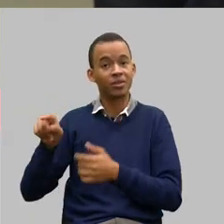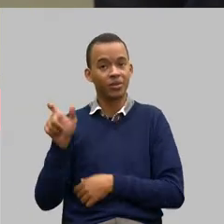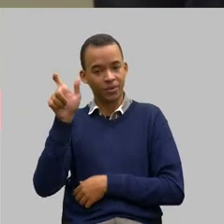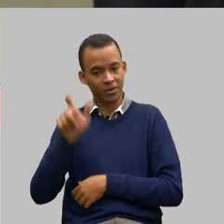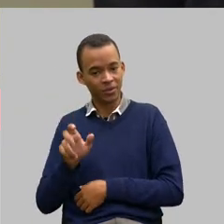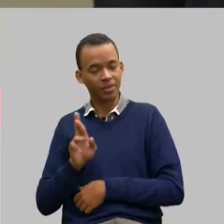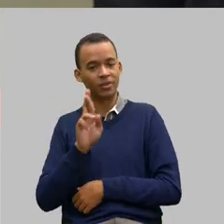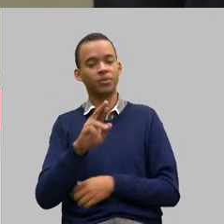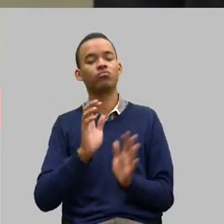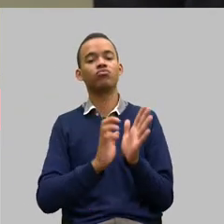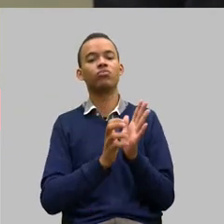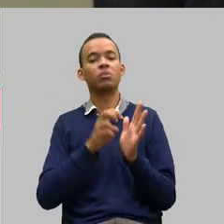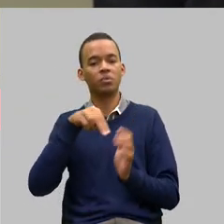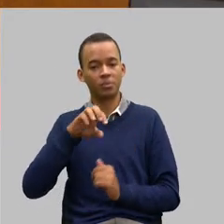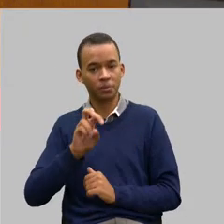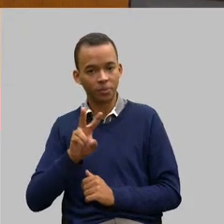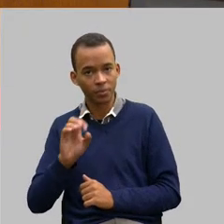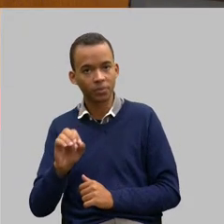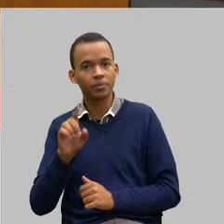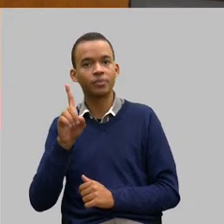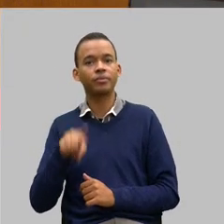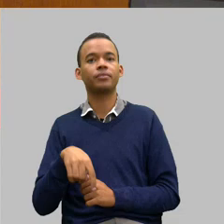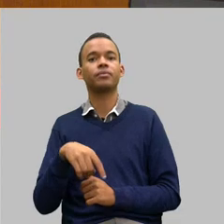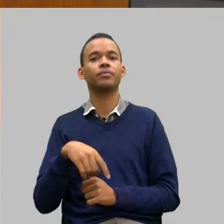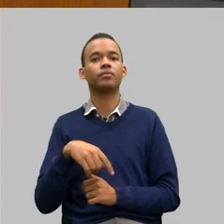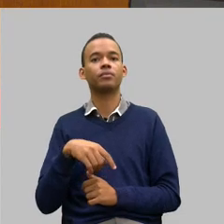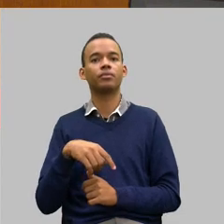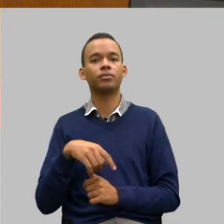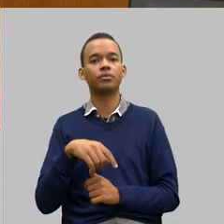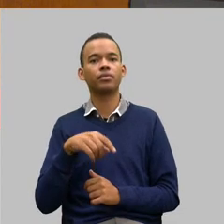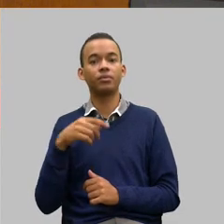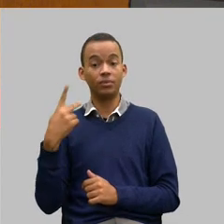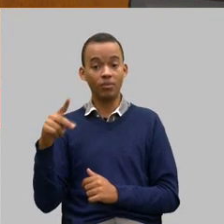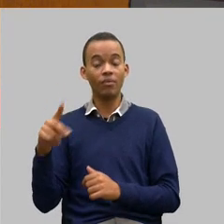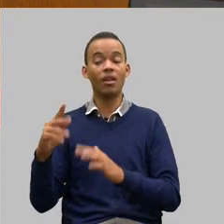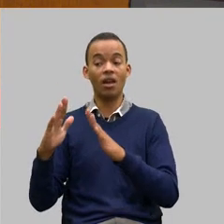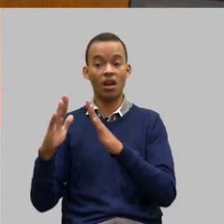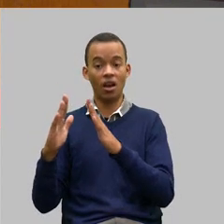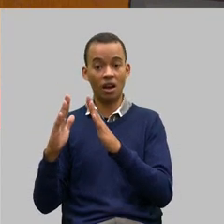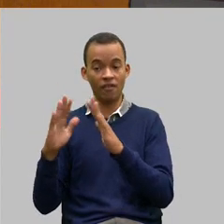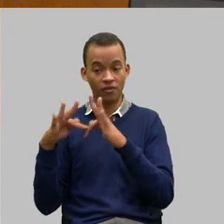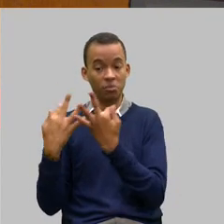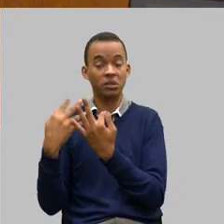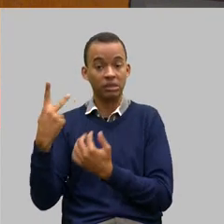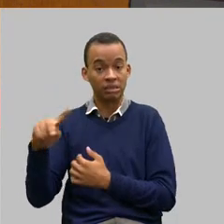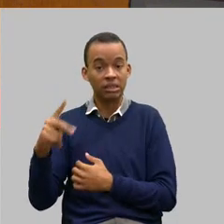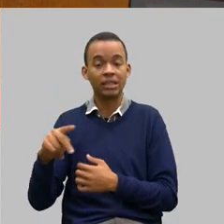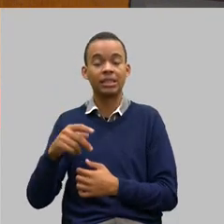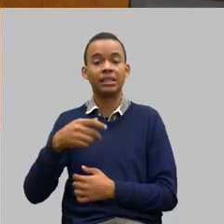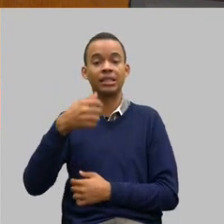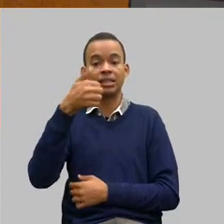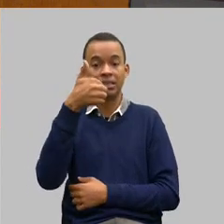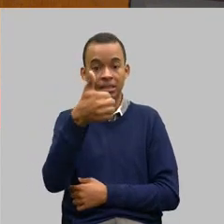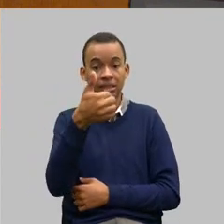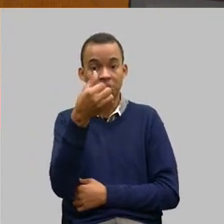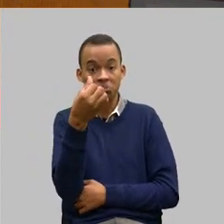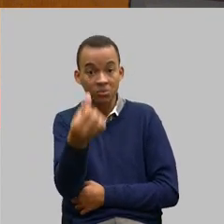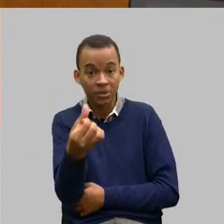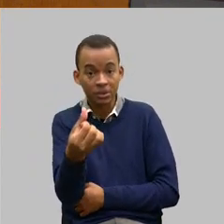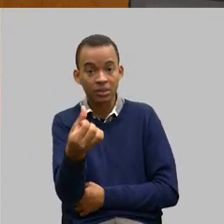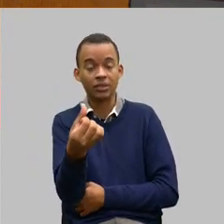novo estão ele tá representando aqui a 16 sexta legislatura da família na casa então você vê que é a